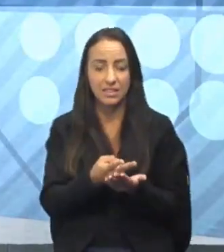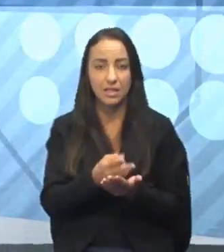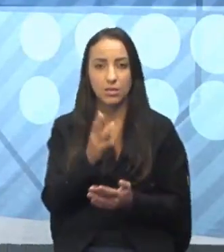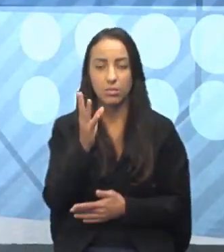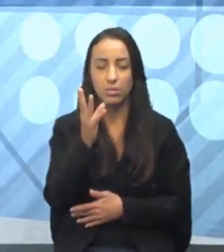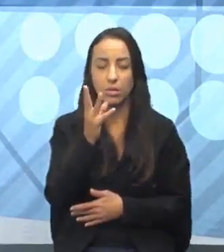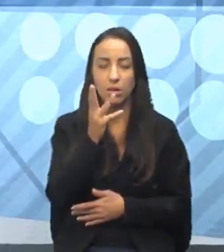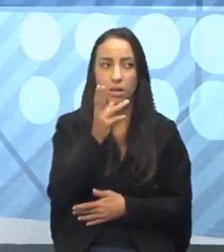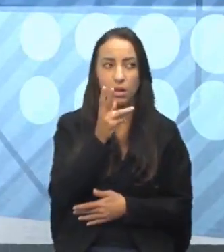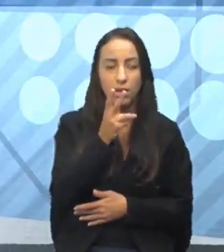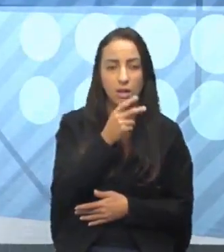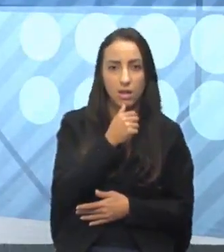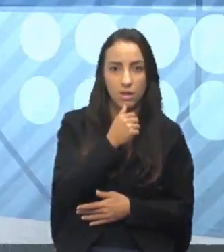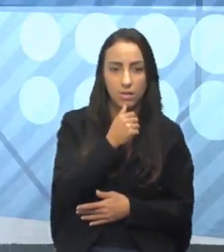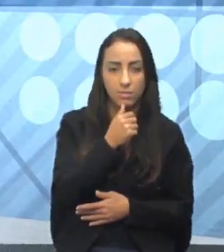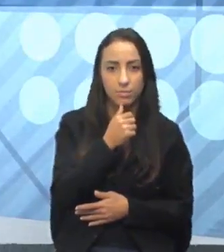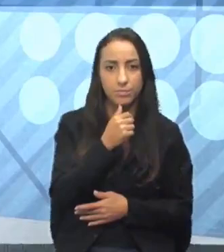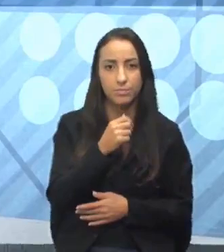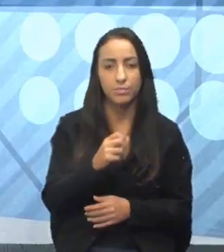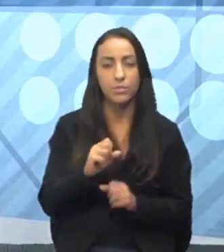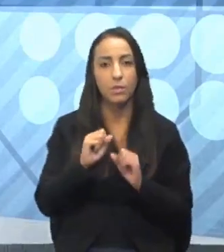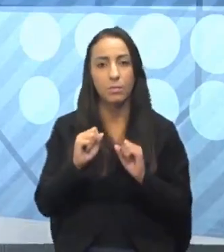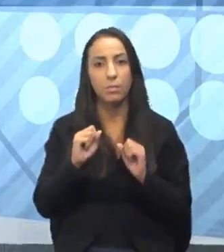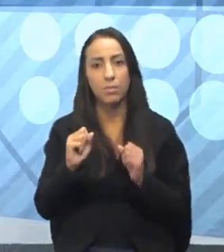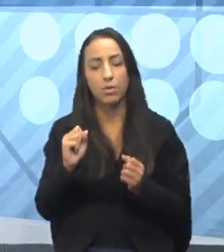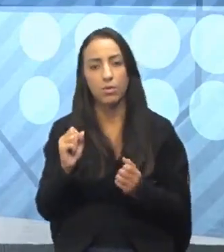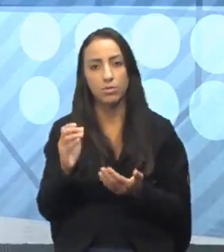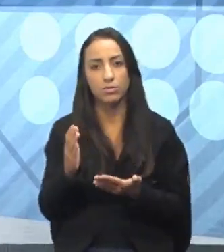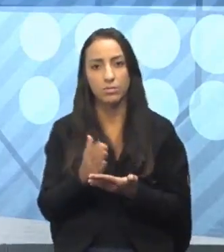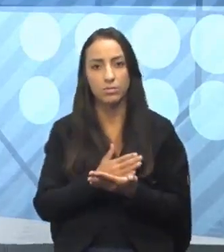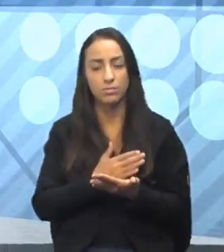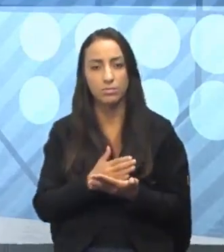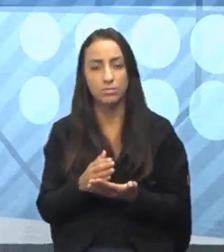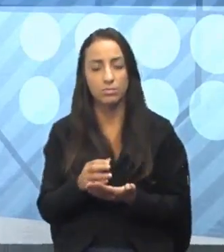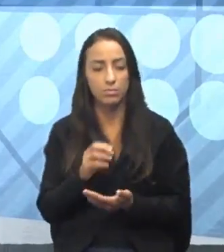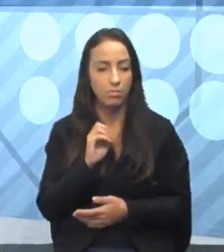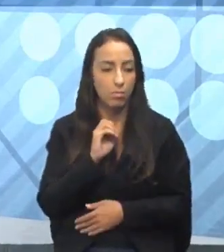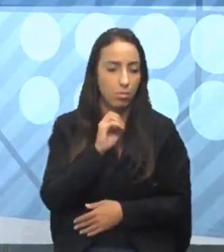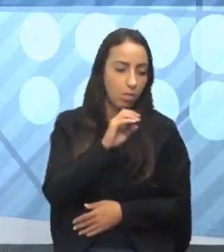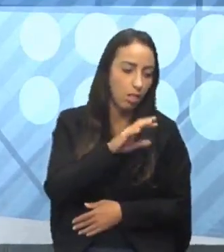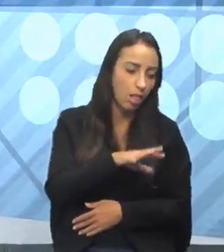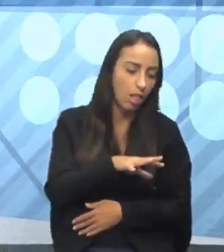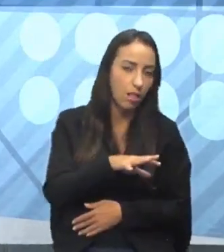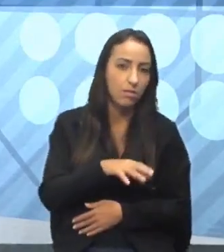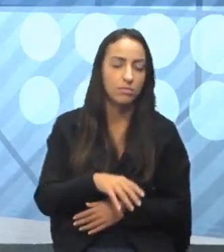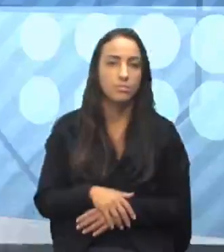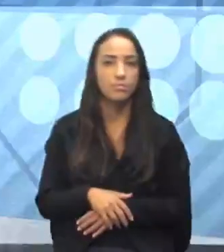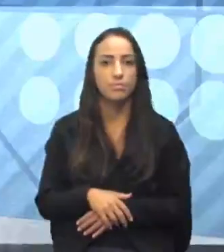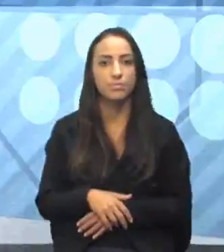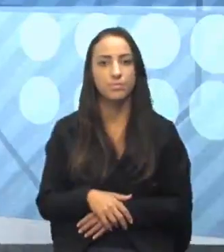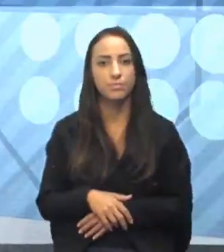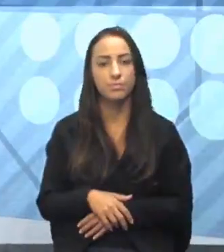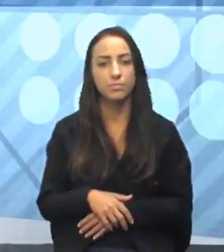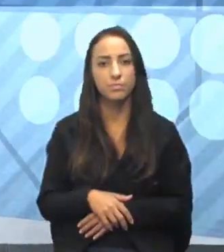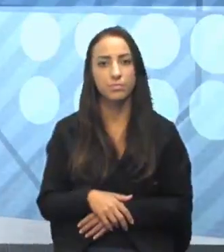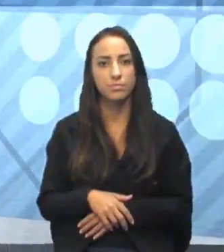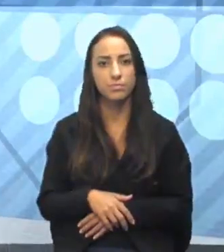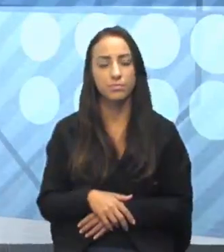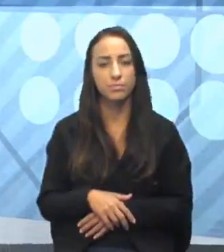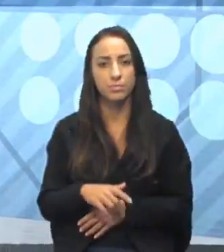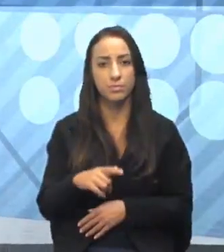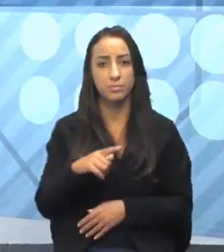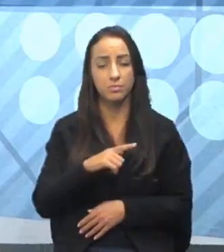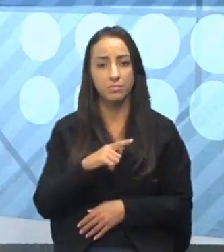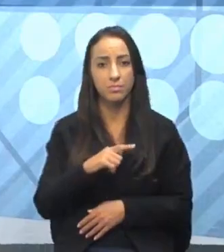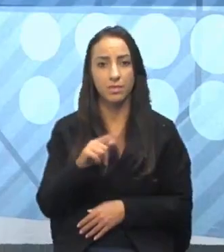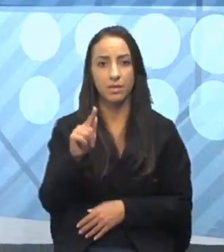tempo, o que acontece? Em alguns momentos, há o regurgitamento, há o refluxo de conteúdo gástrico,